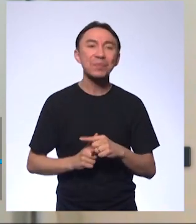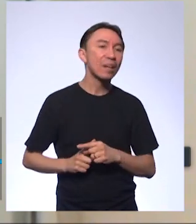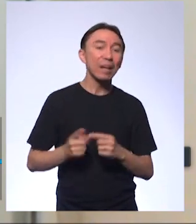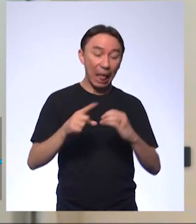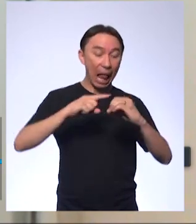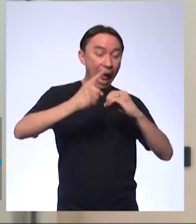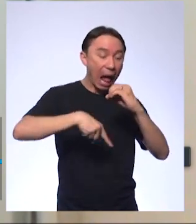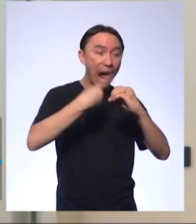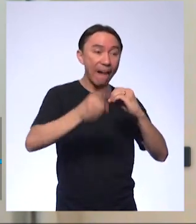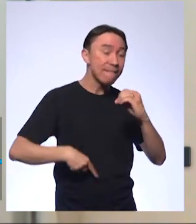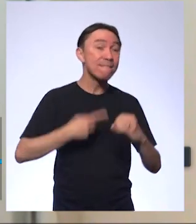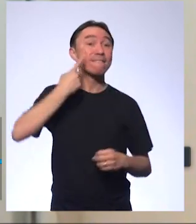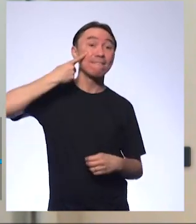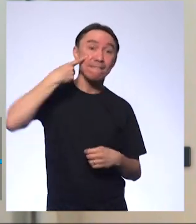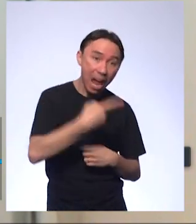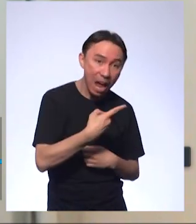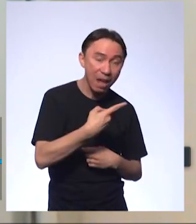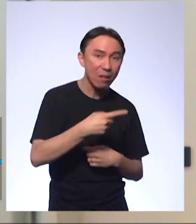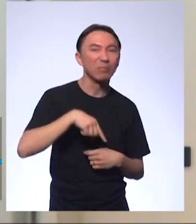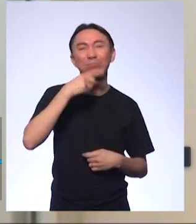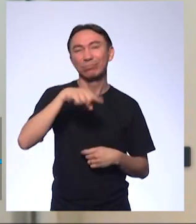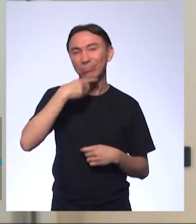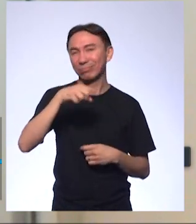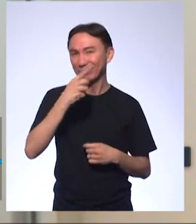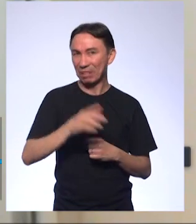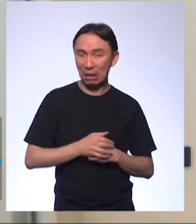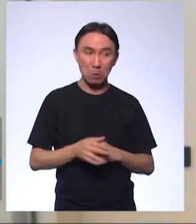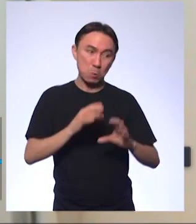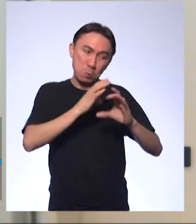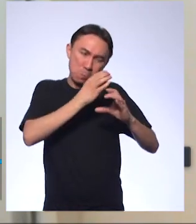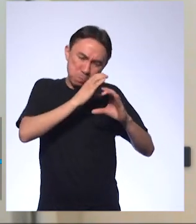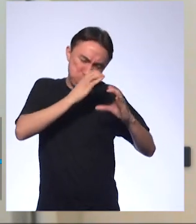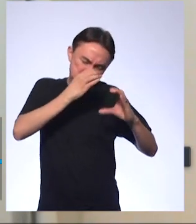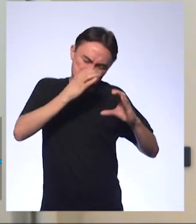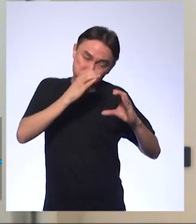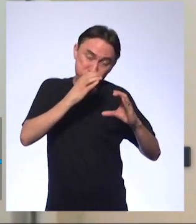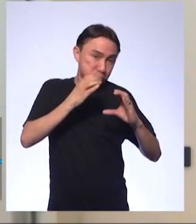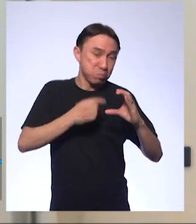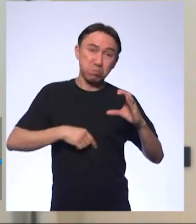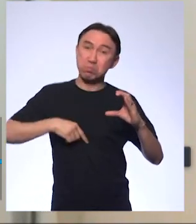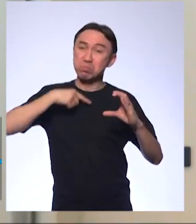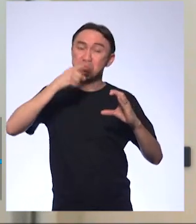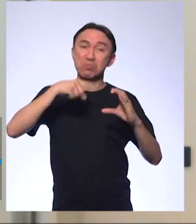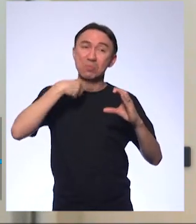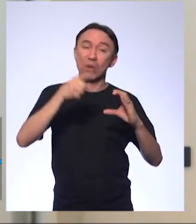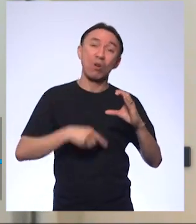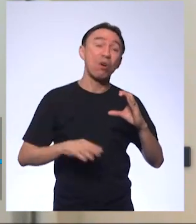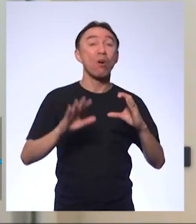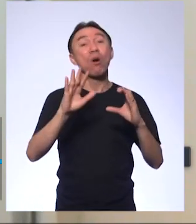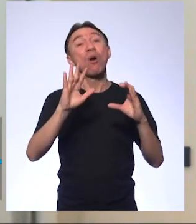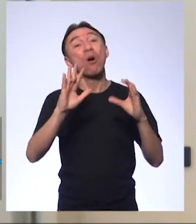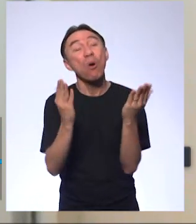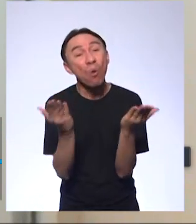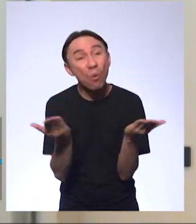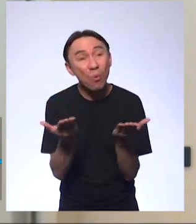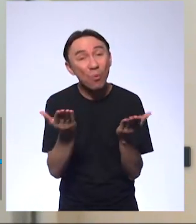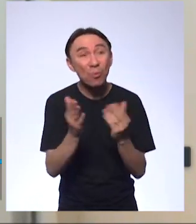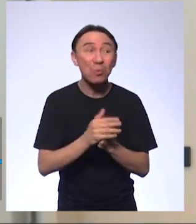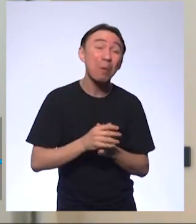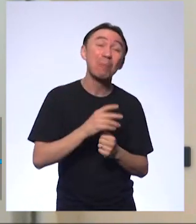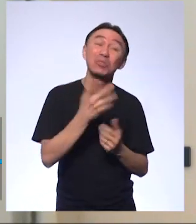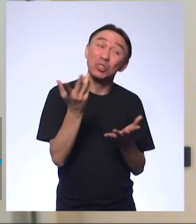Então, vocês viram aí no vídeo os 2 primeiros, na verdade, os 3 primeiros modelos atômicos. Lembrando que é um modelo. Por quê? Não é